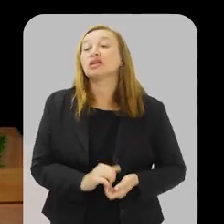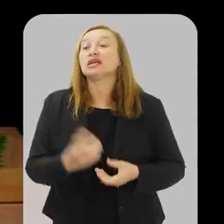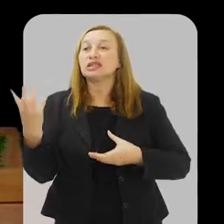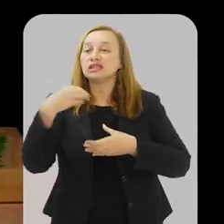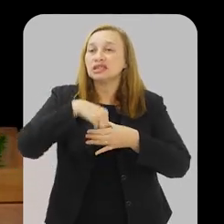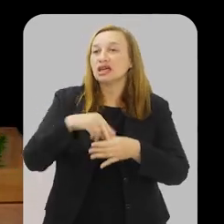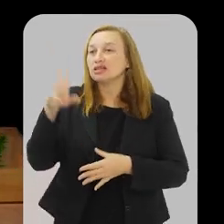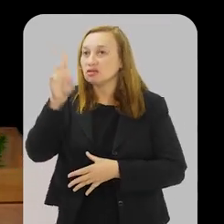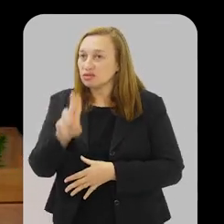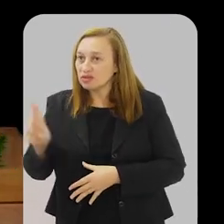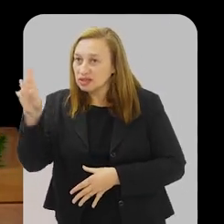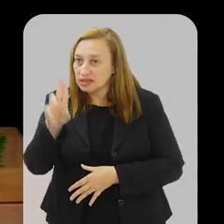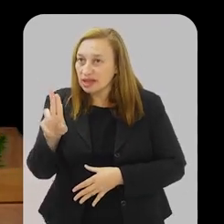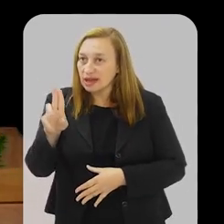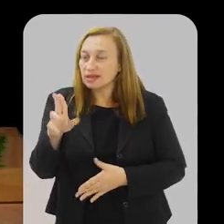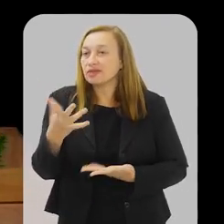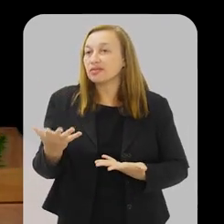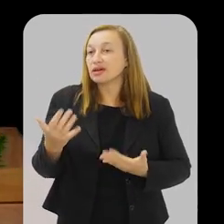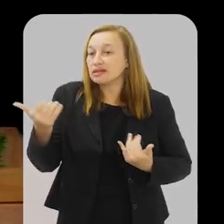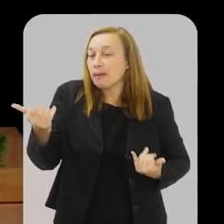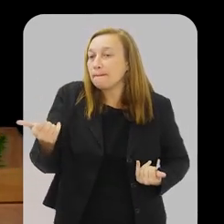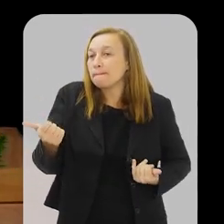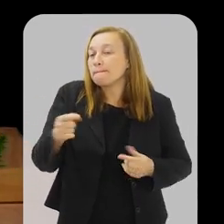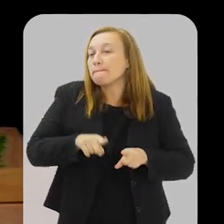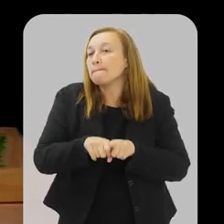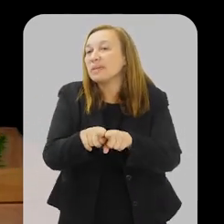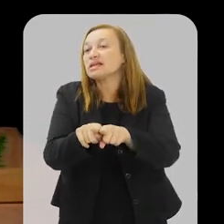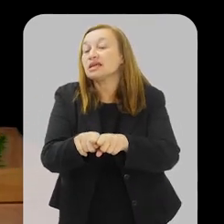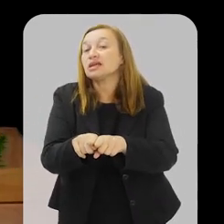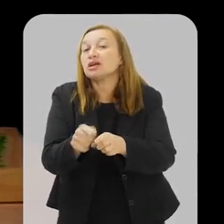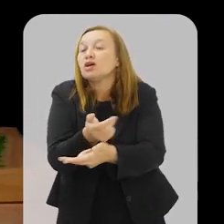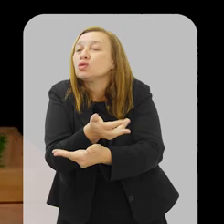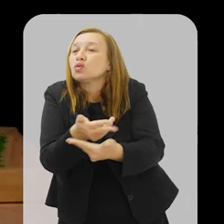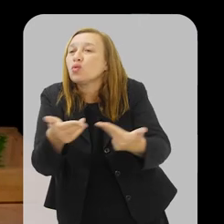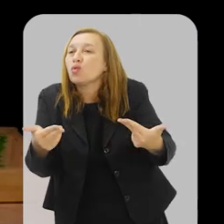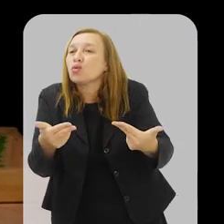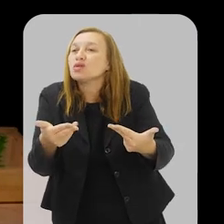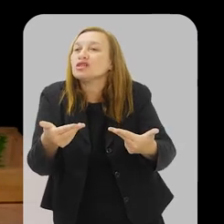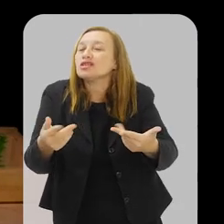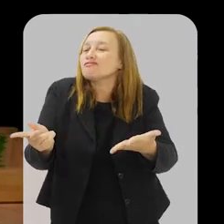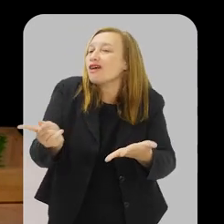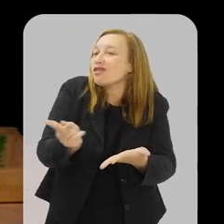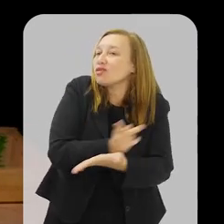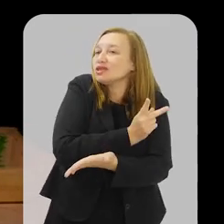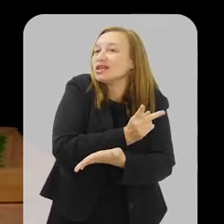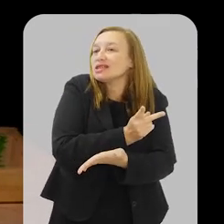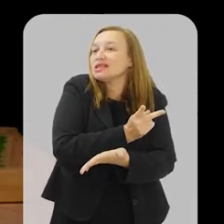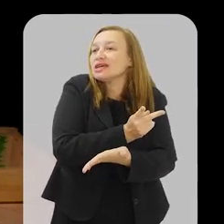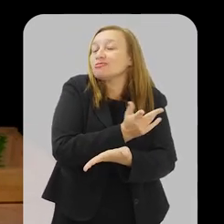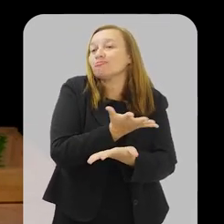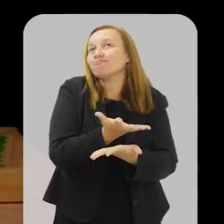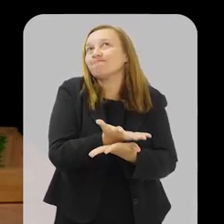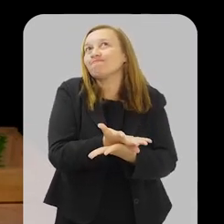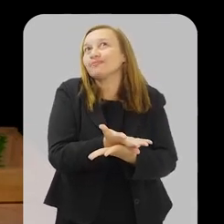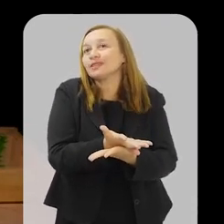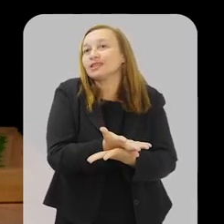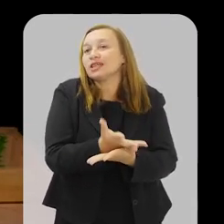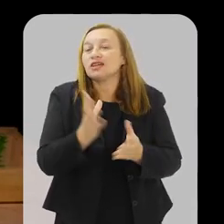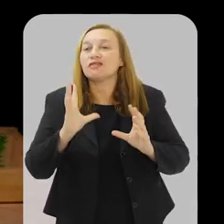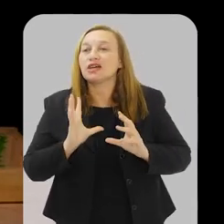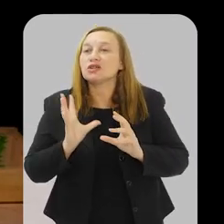bem encaminhado a dentro do das Universidades essa parceria são coisas que vão